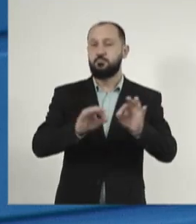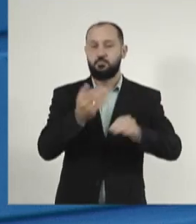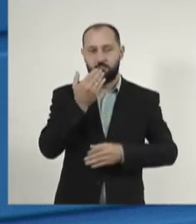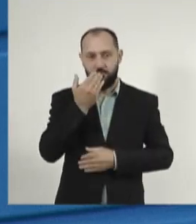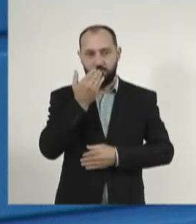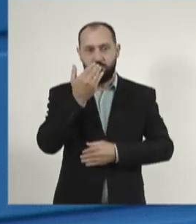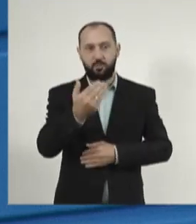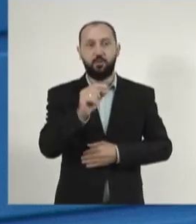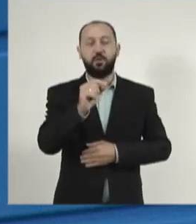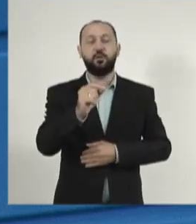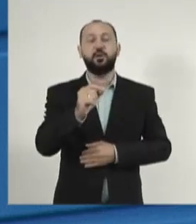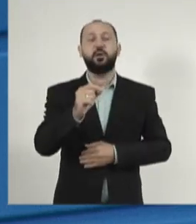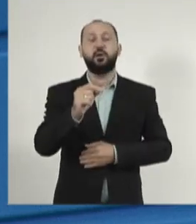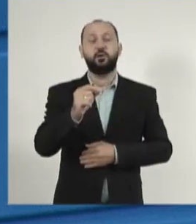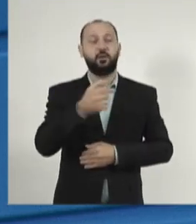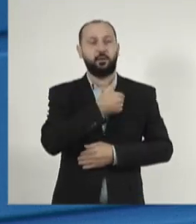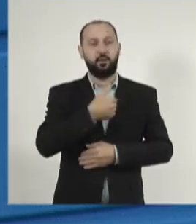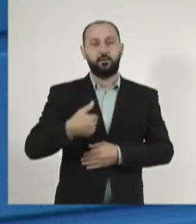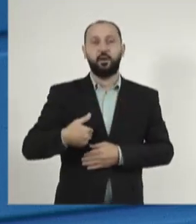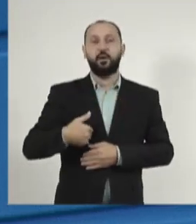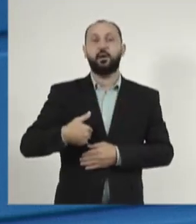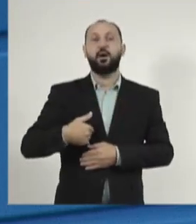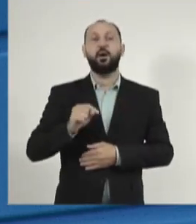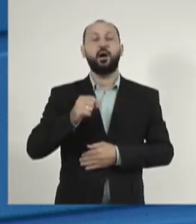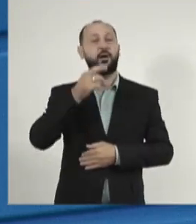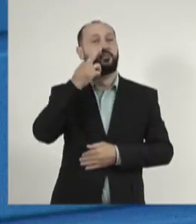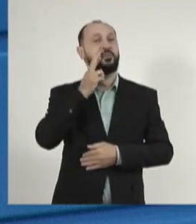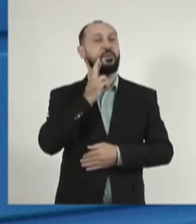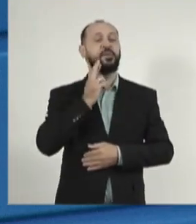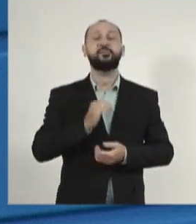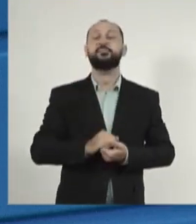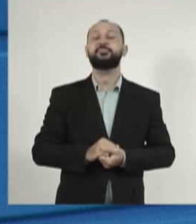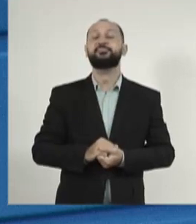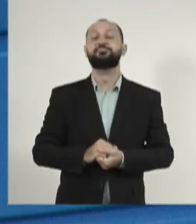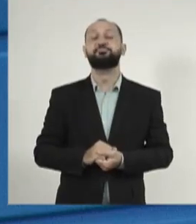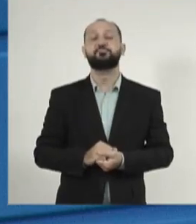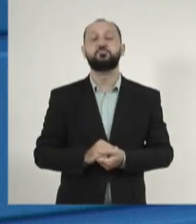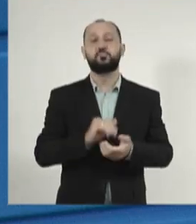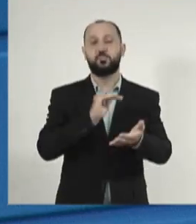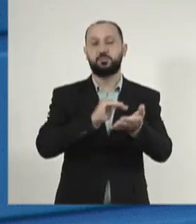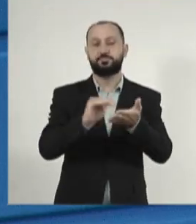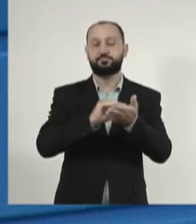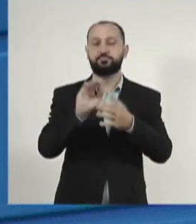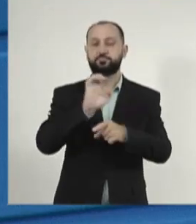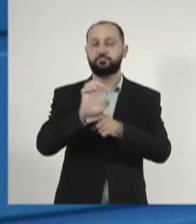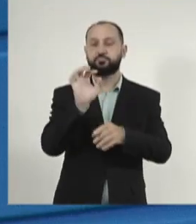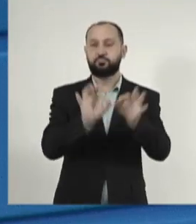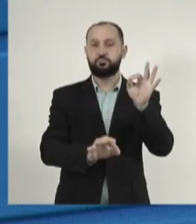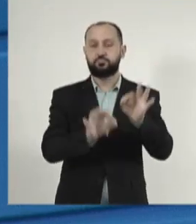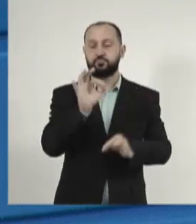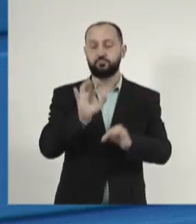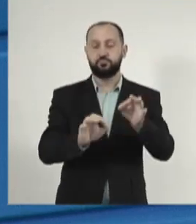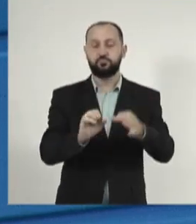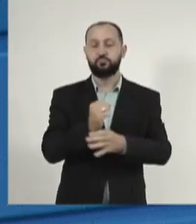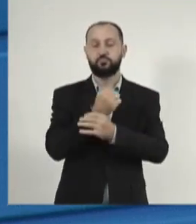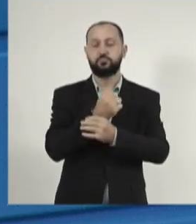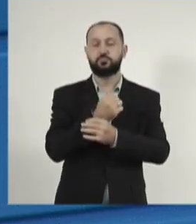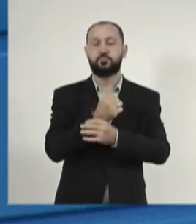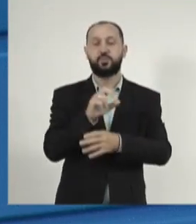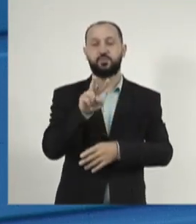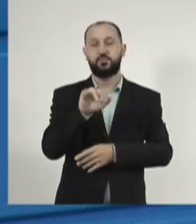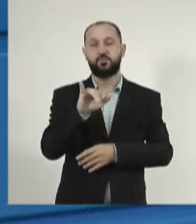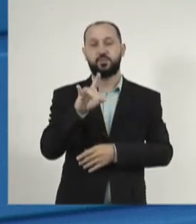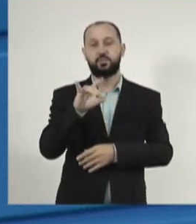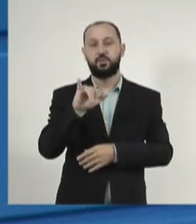deste poder ao excelentíssimo senhor governador do Estado, senhor Eduardo Riedel, e ao secretário estadual de Justiça e Segurança Pública, senhor Antônio